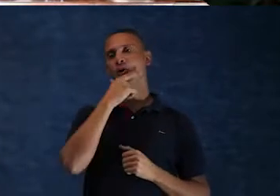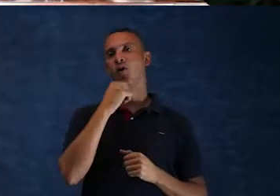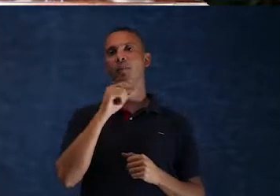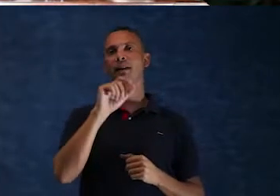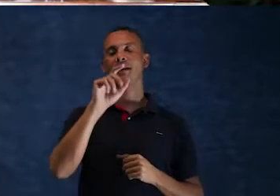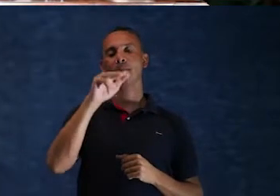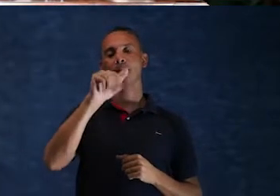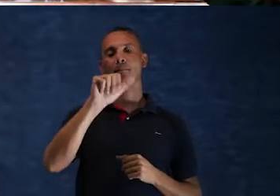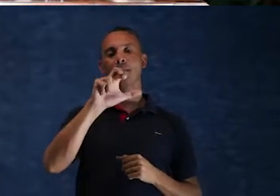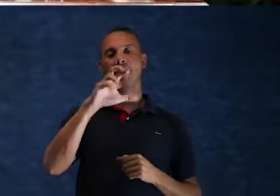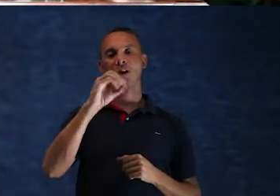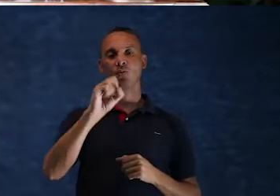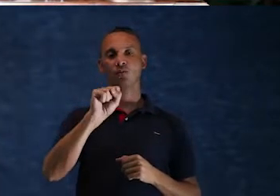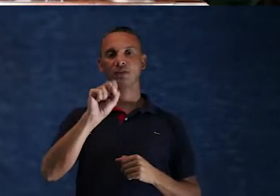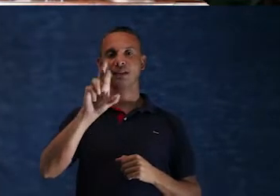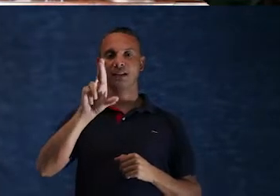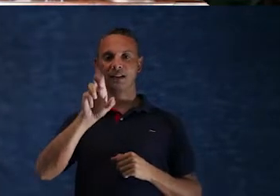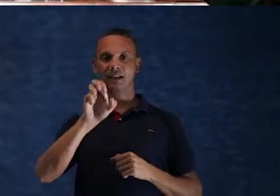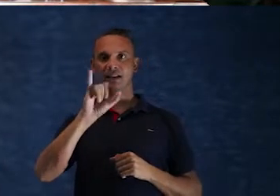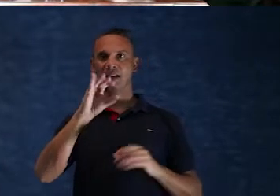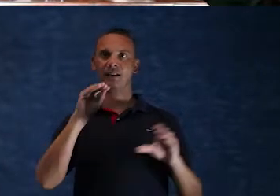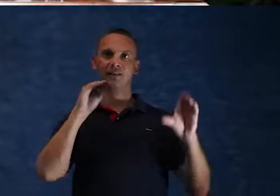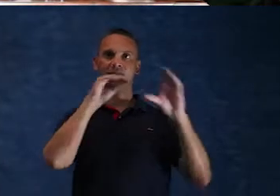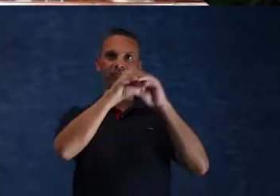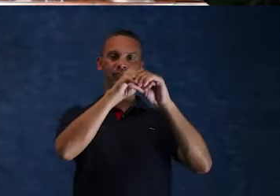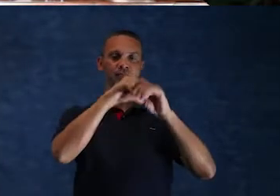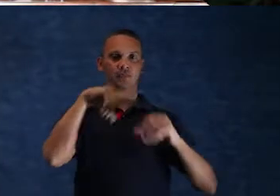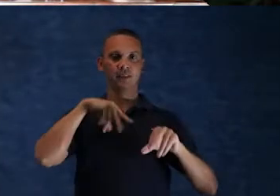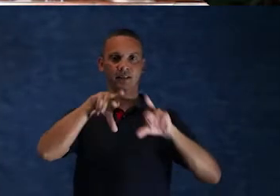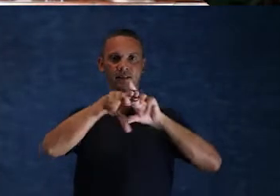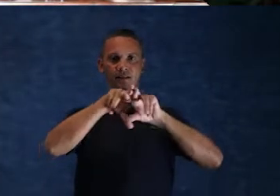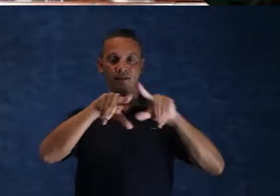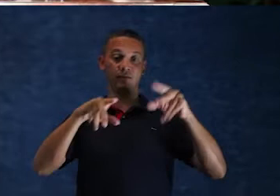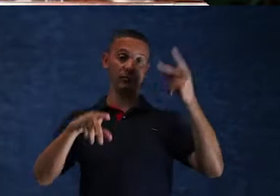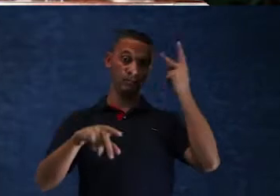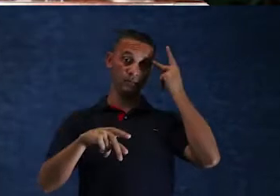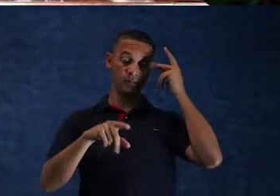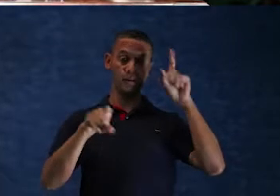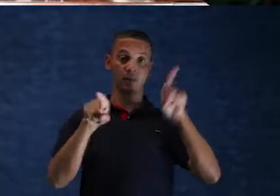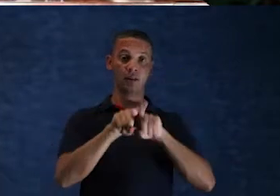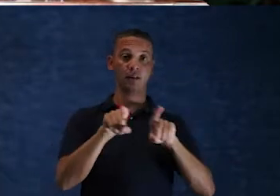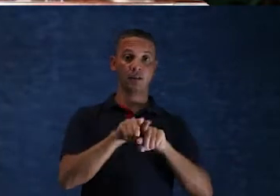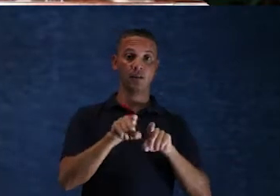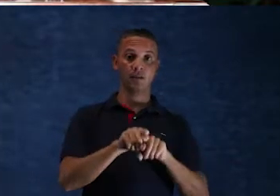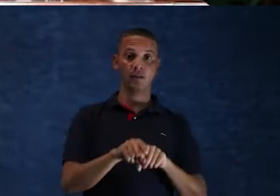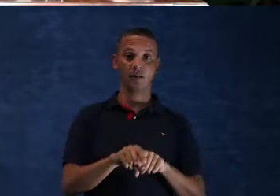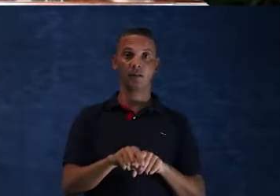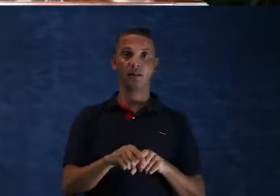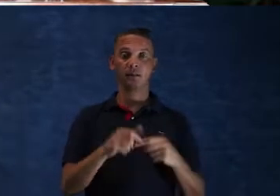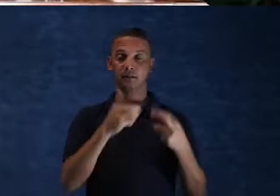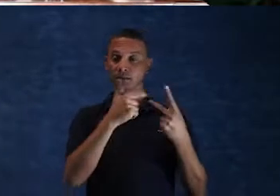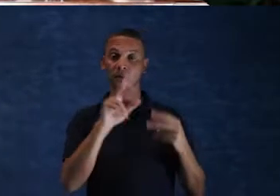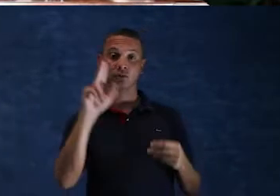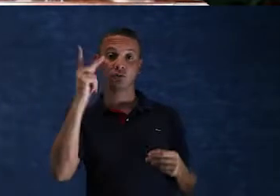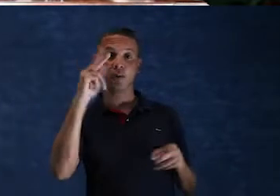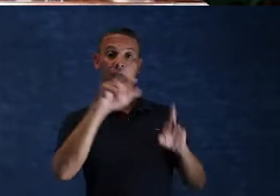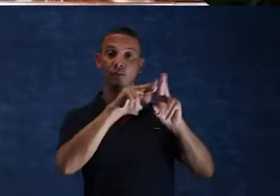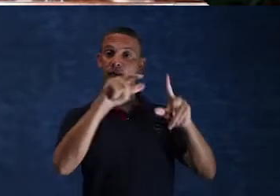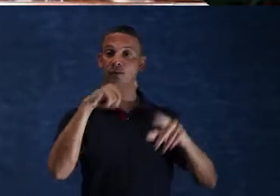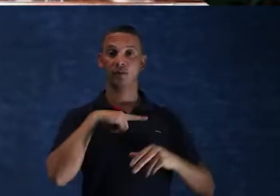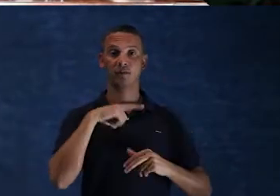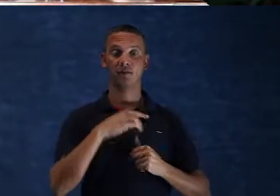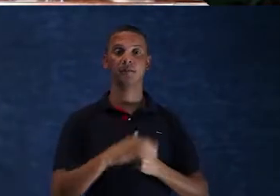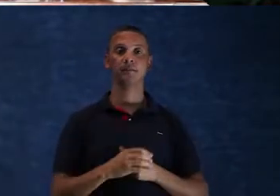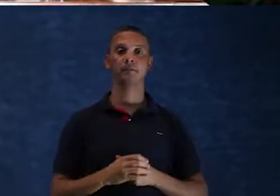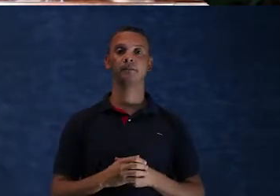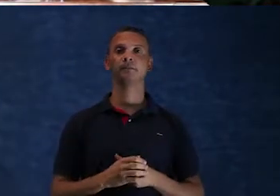pseudônimo de Edmundo Donato, considerado um dos mais expressivos cronistas de São Paulo, que dá o tom das histórias.